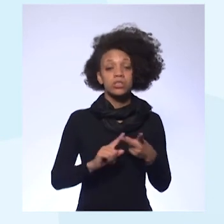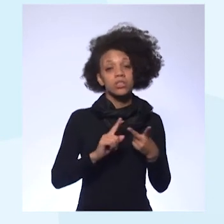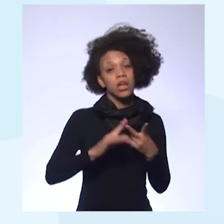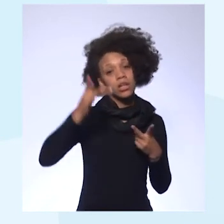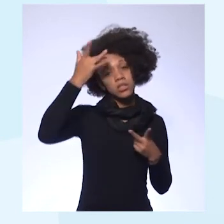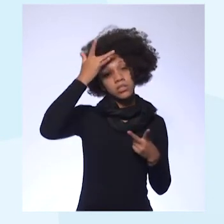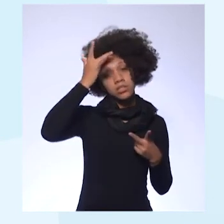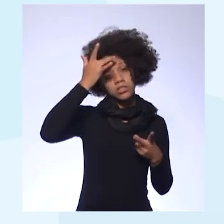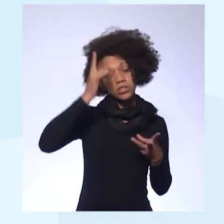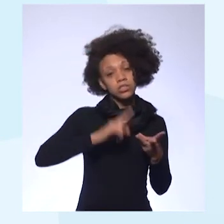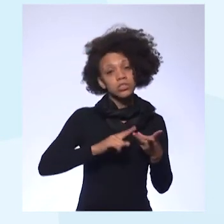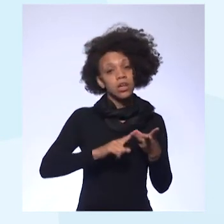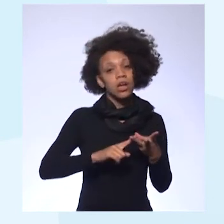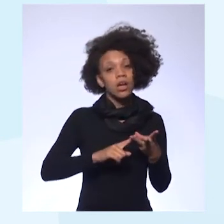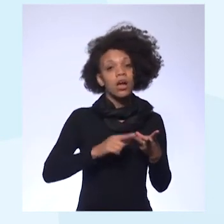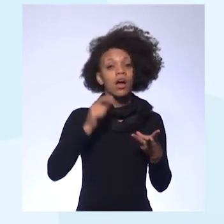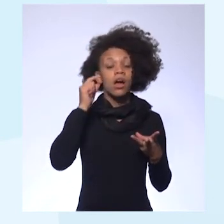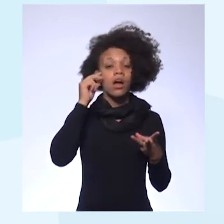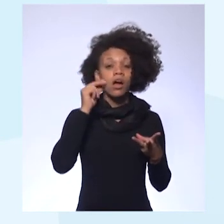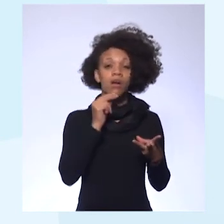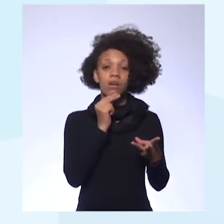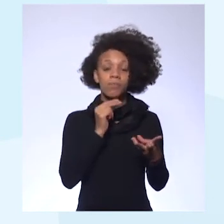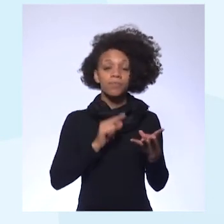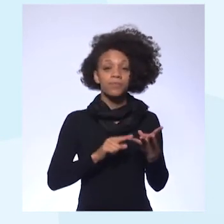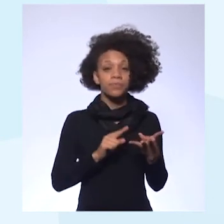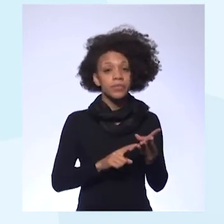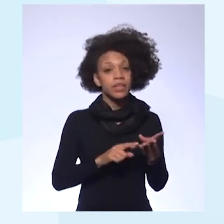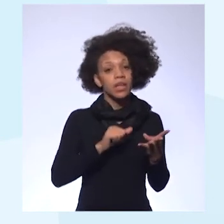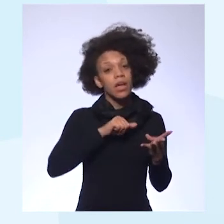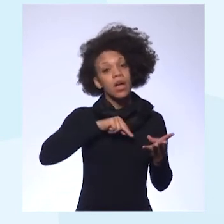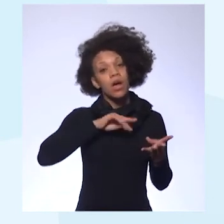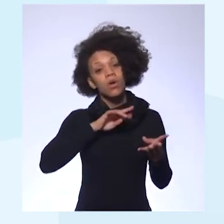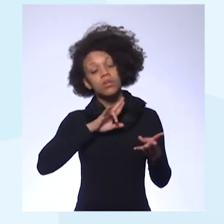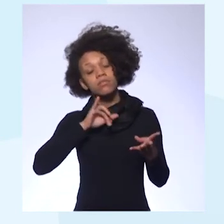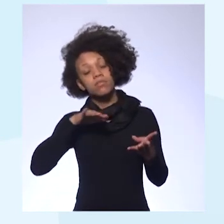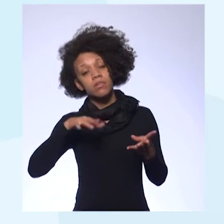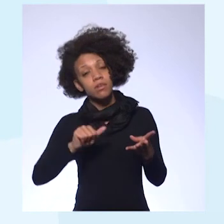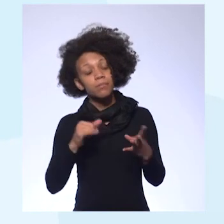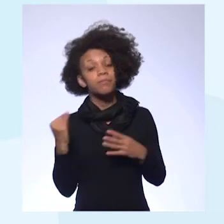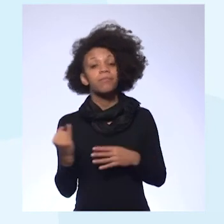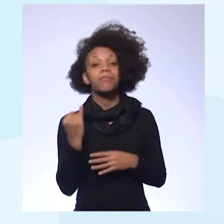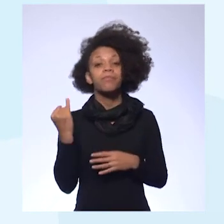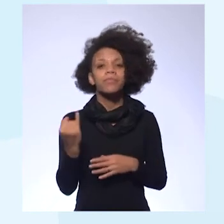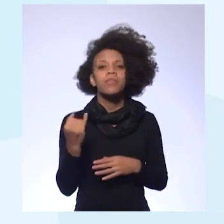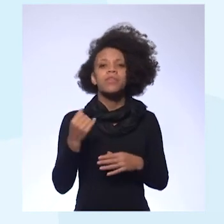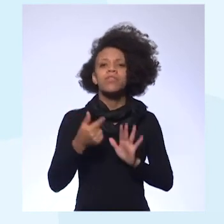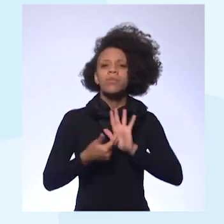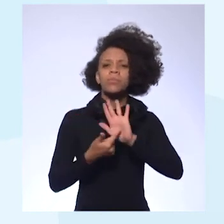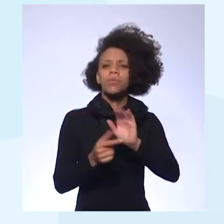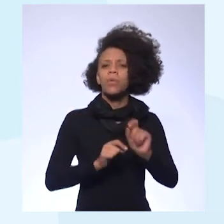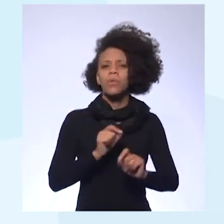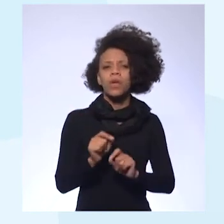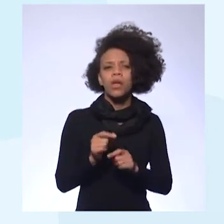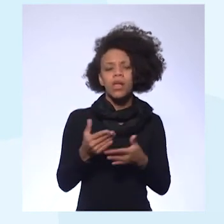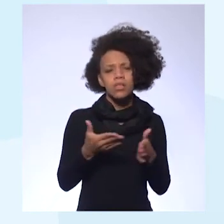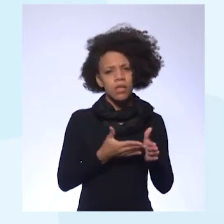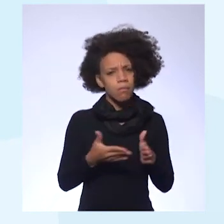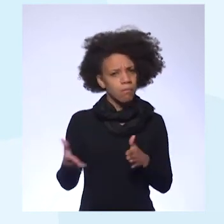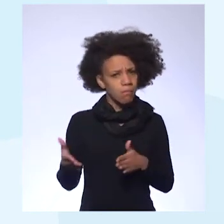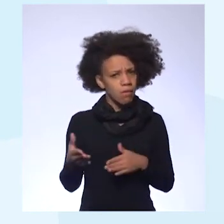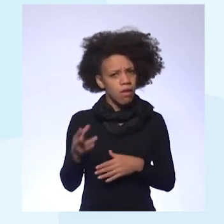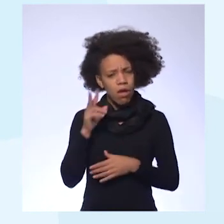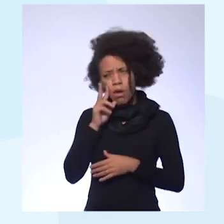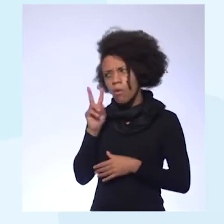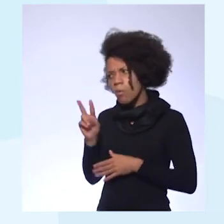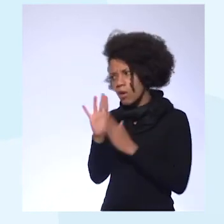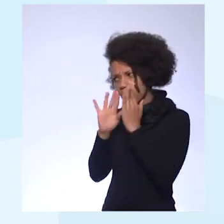Rússia, Arábia Saudita e Austrália, na Oceania, né? É importante a gente ressaltar que esse momento é um olhar